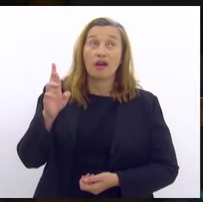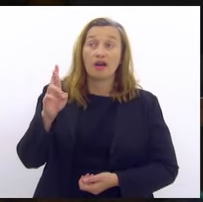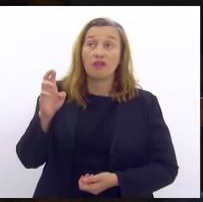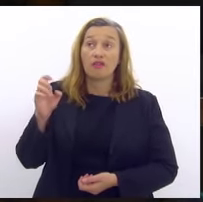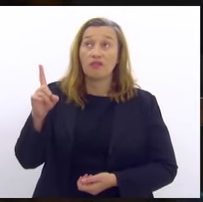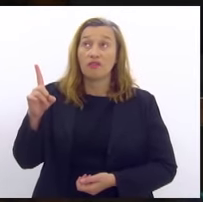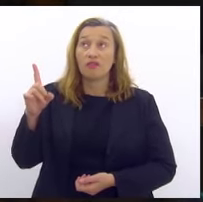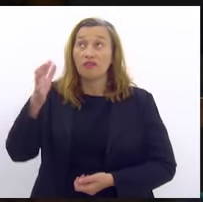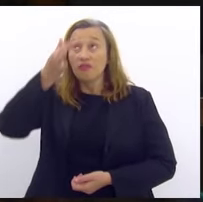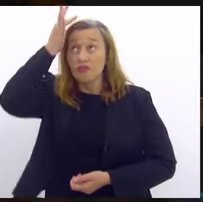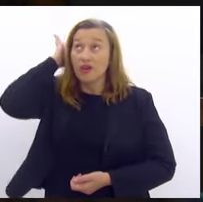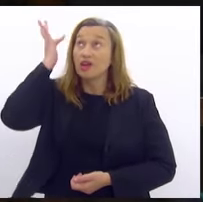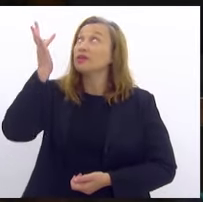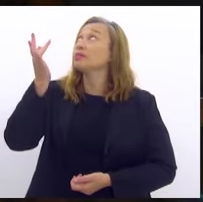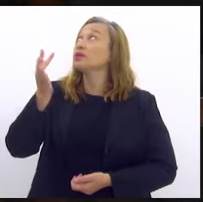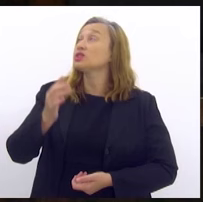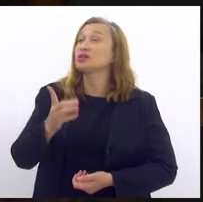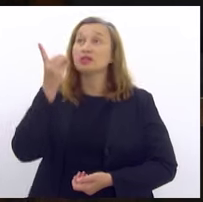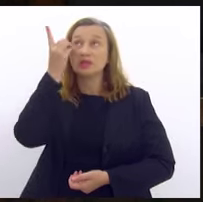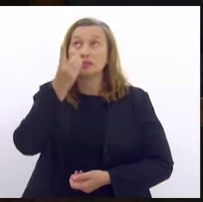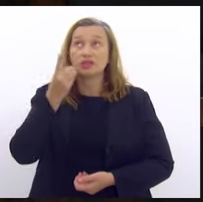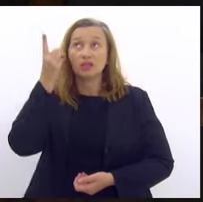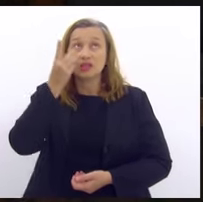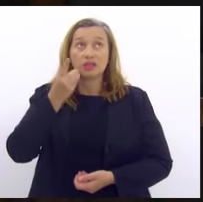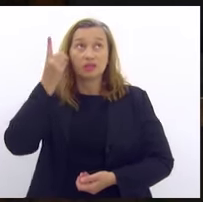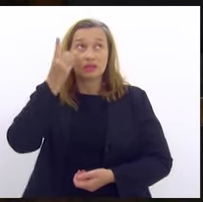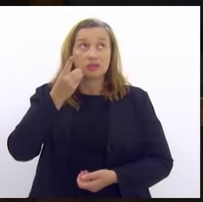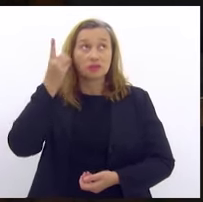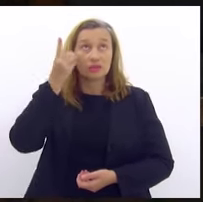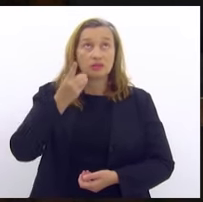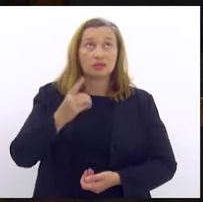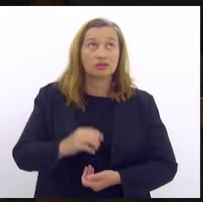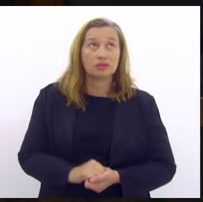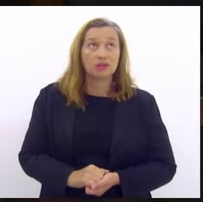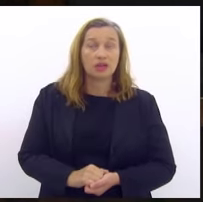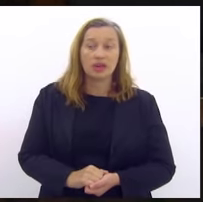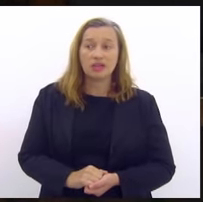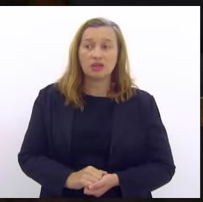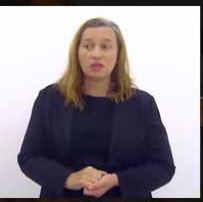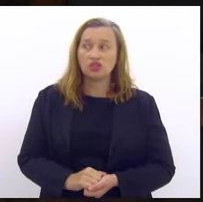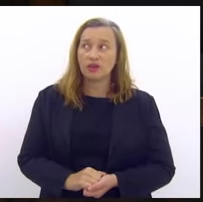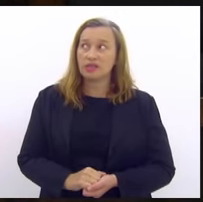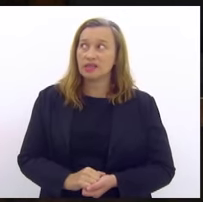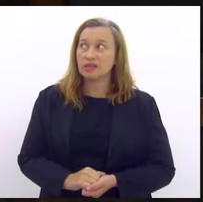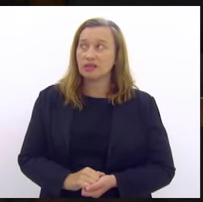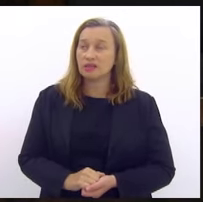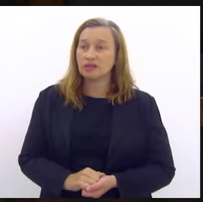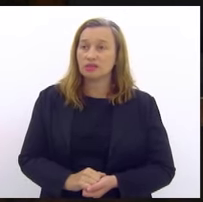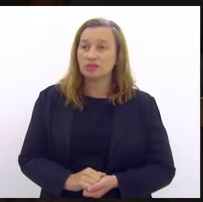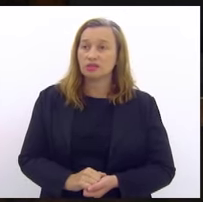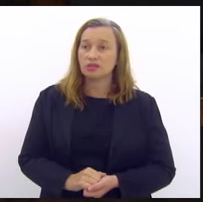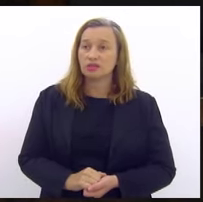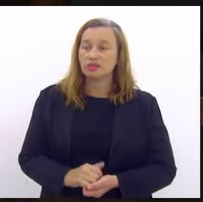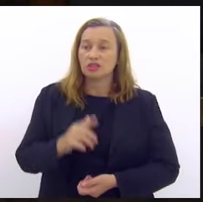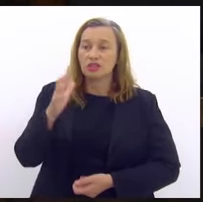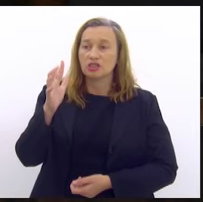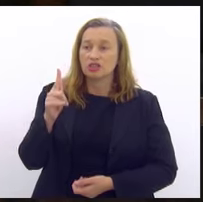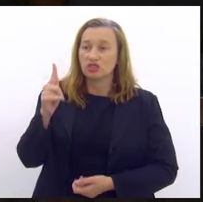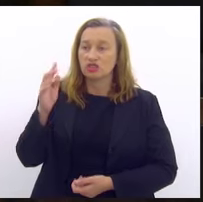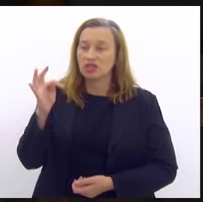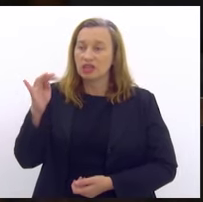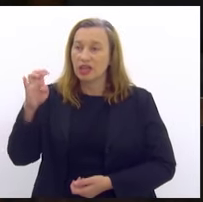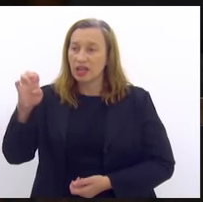deputado Gisele Monteiro.